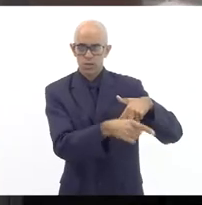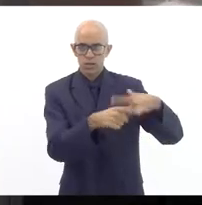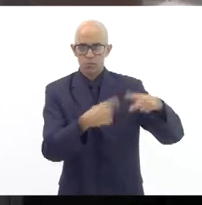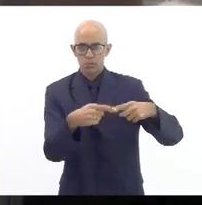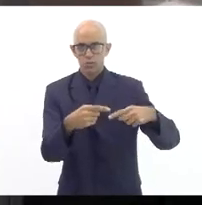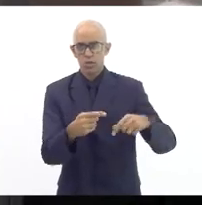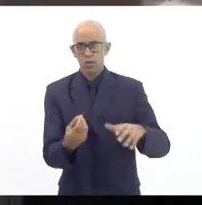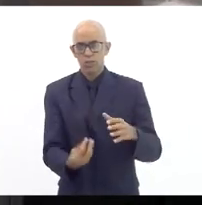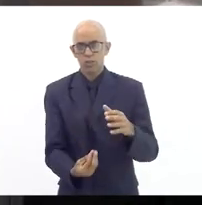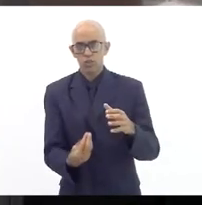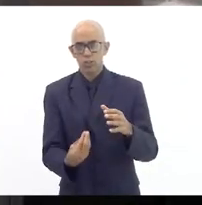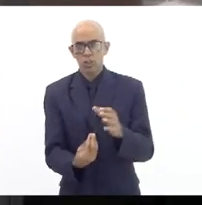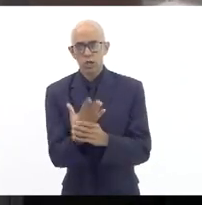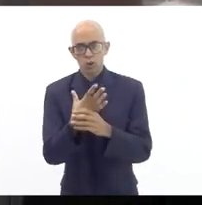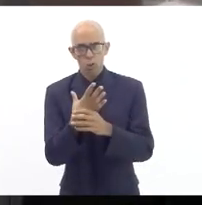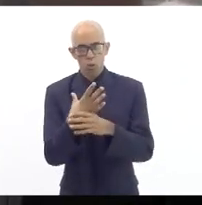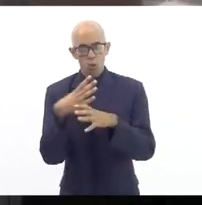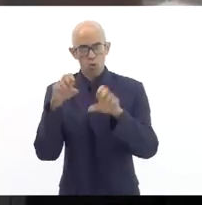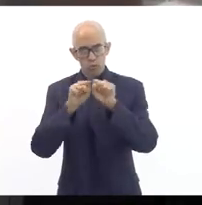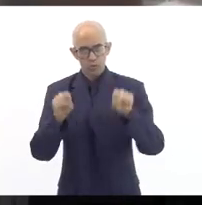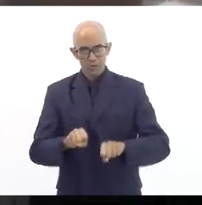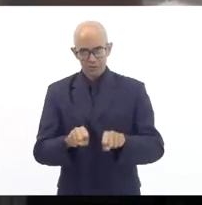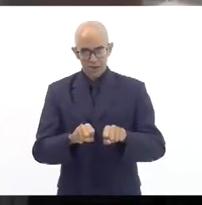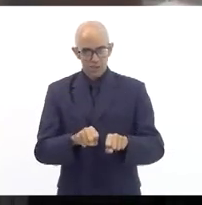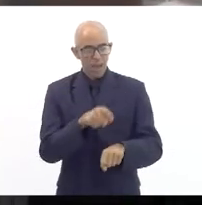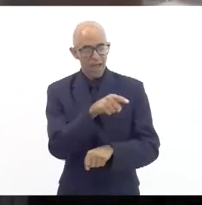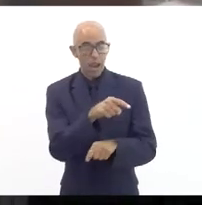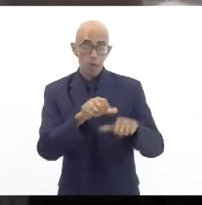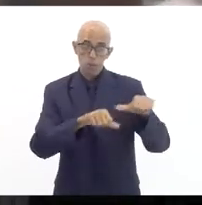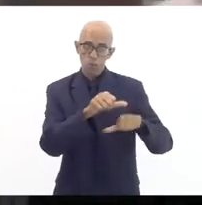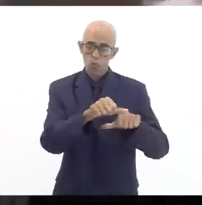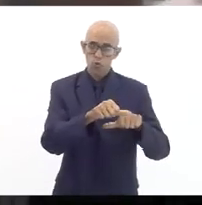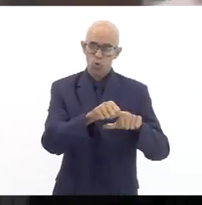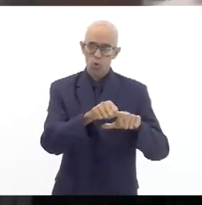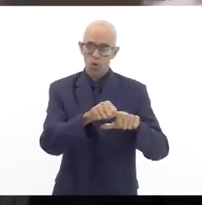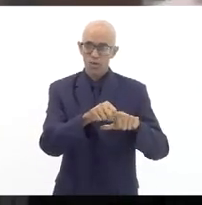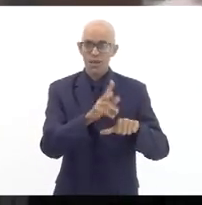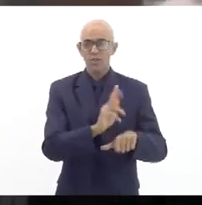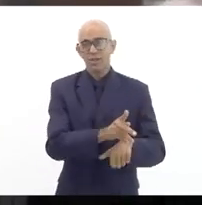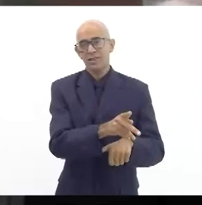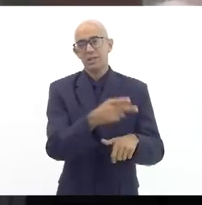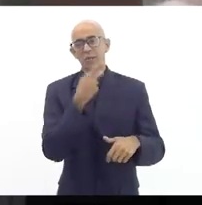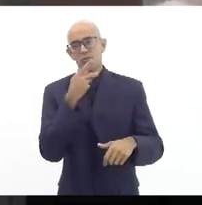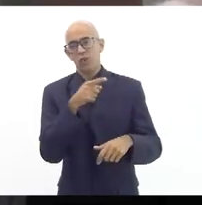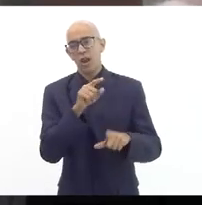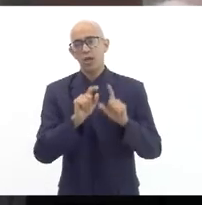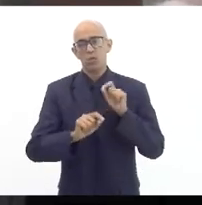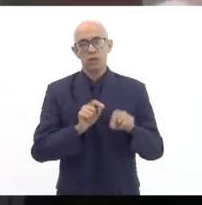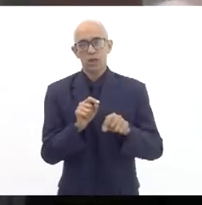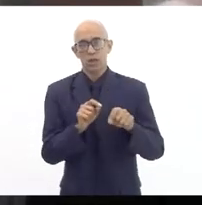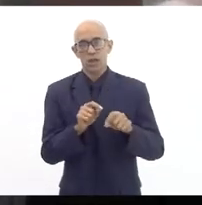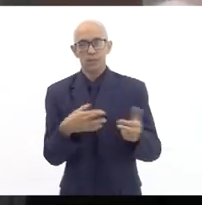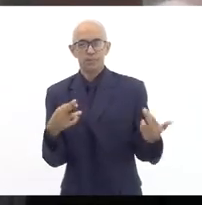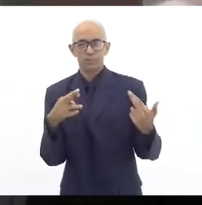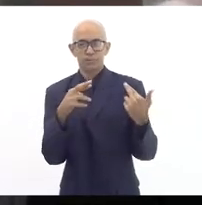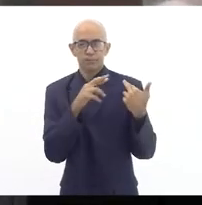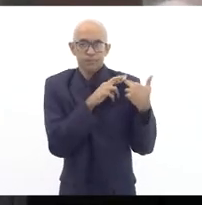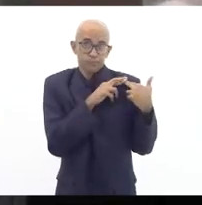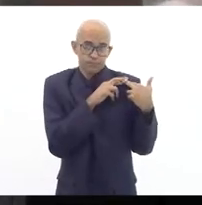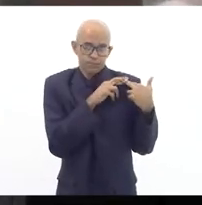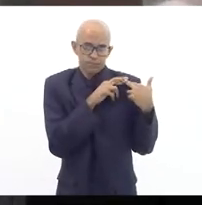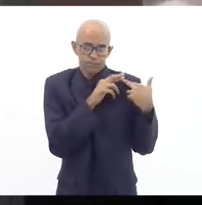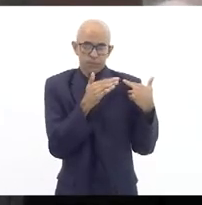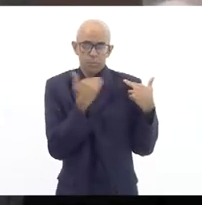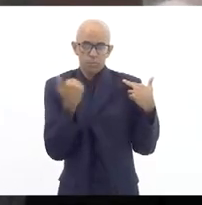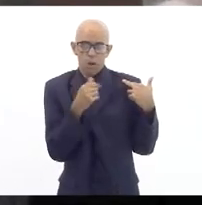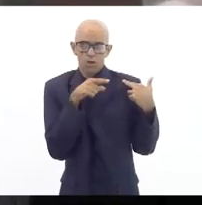esses dados, a Supervia mudou a narrativa e agora ela sempre coloca a responsabilidade da